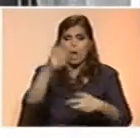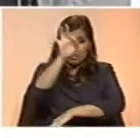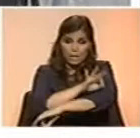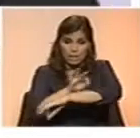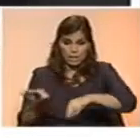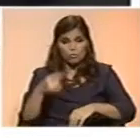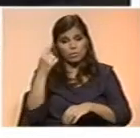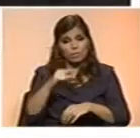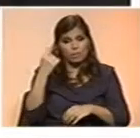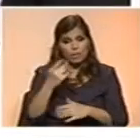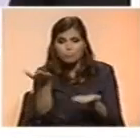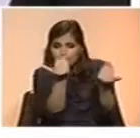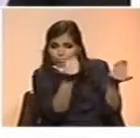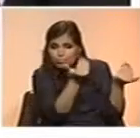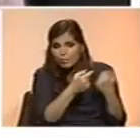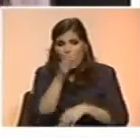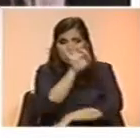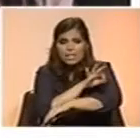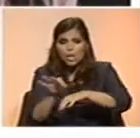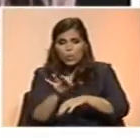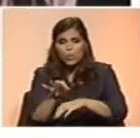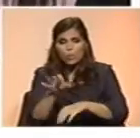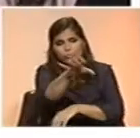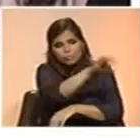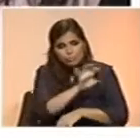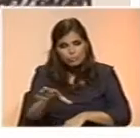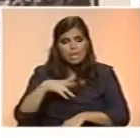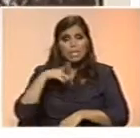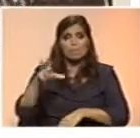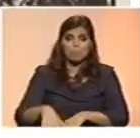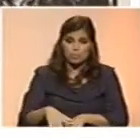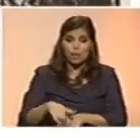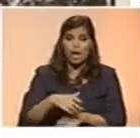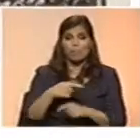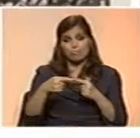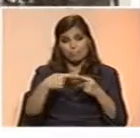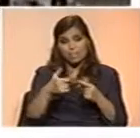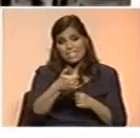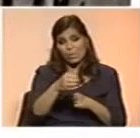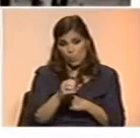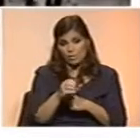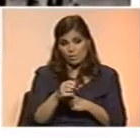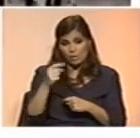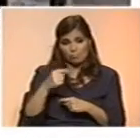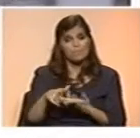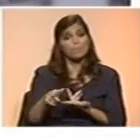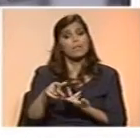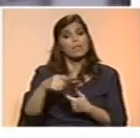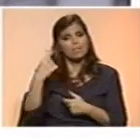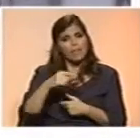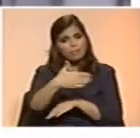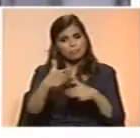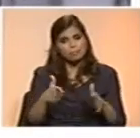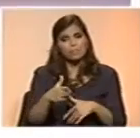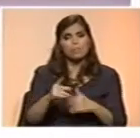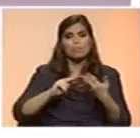resultante de um amplo levantamento das arquiteturas populares do país na década de 50 do século passado. Patente na Galeria Municipal